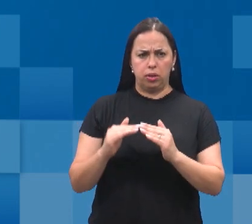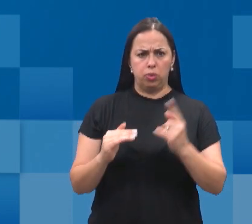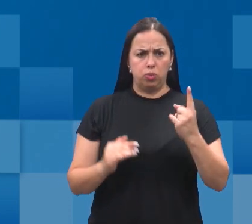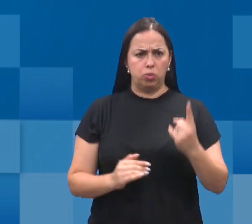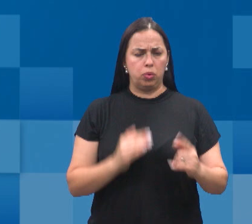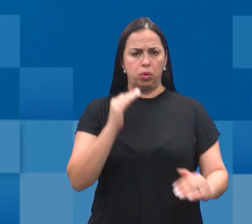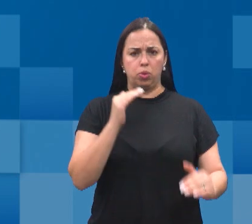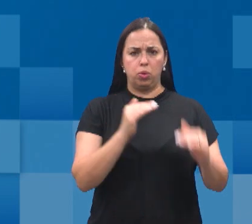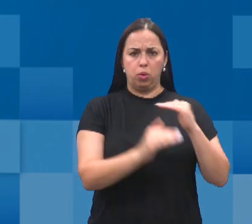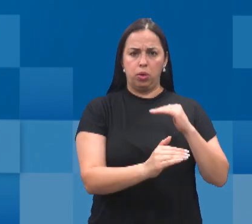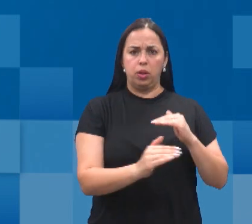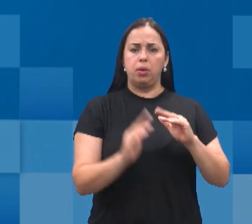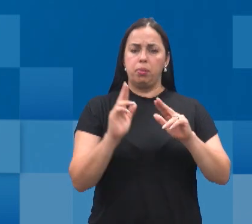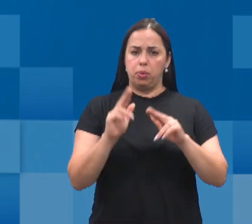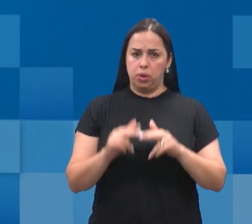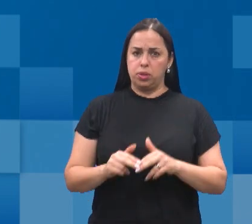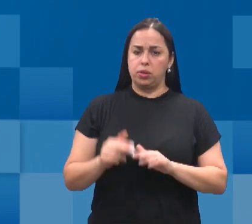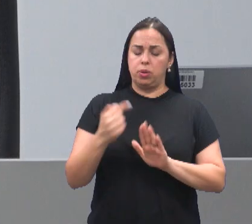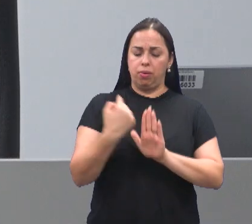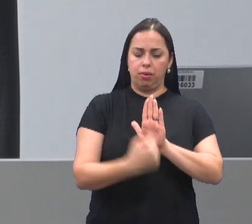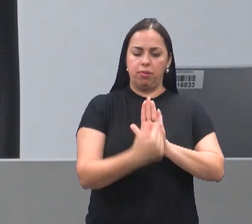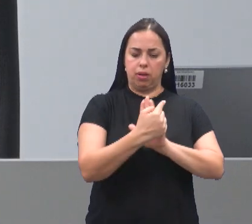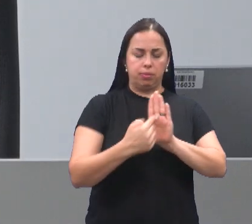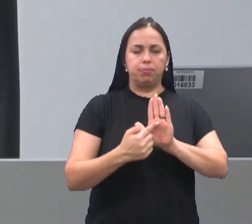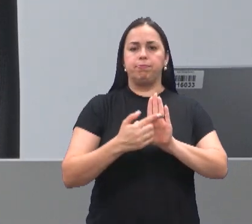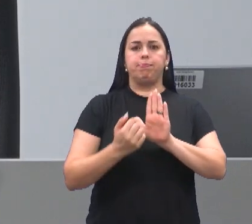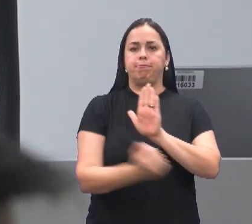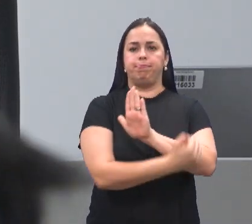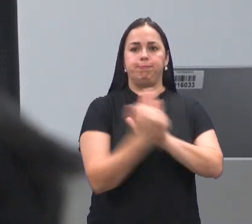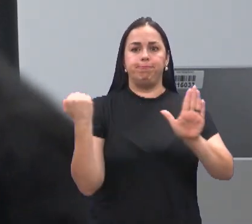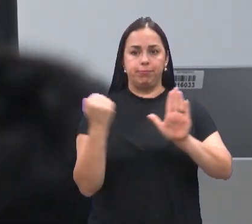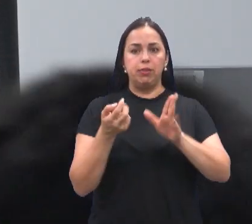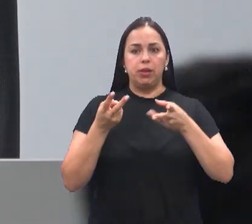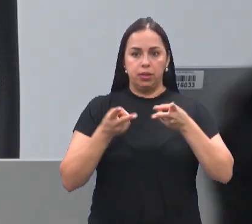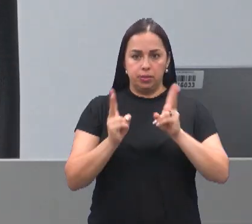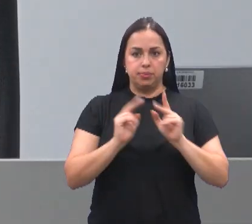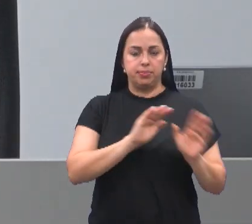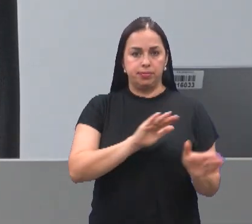está mantido. Em discussão, o veto total